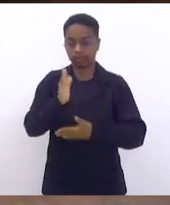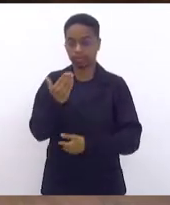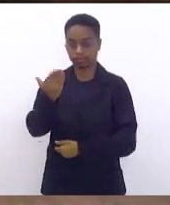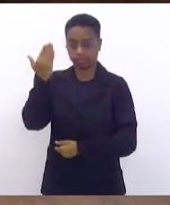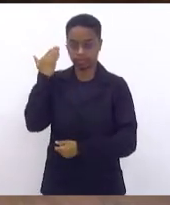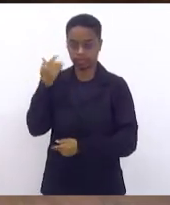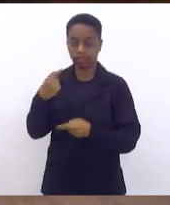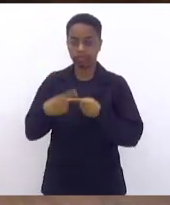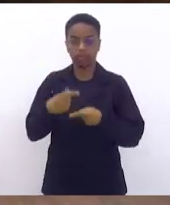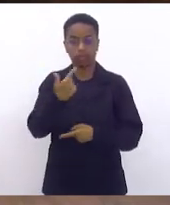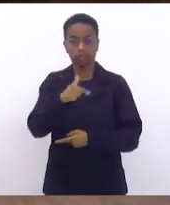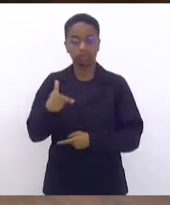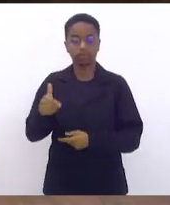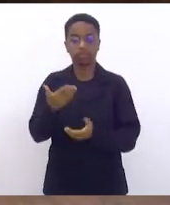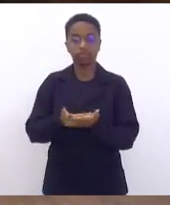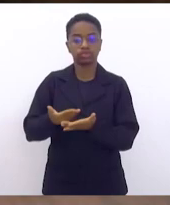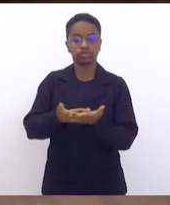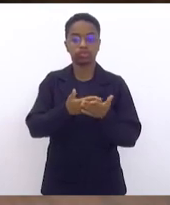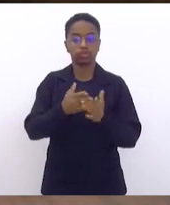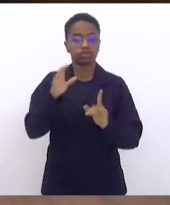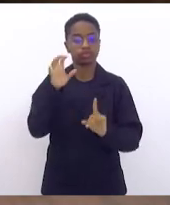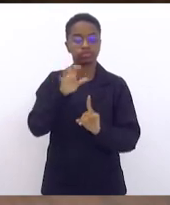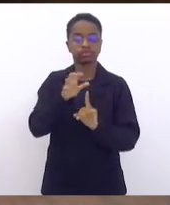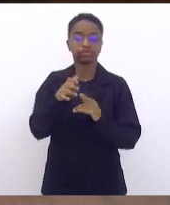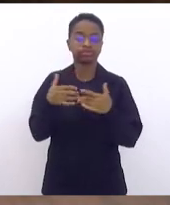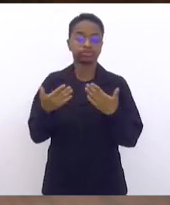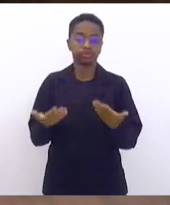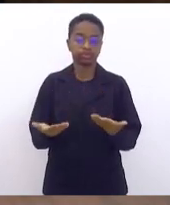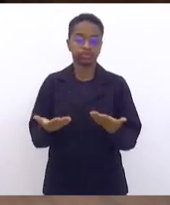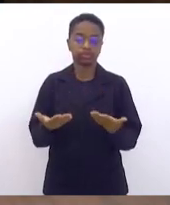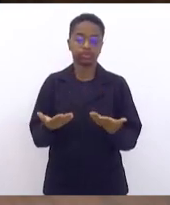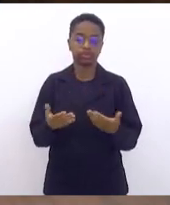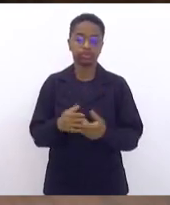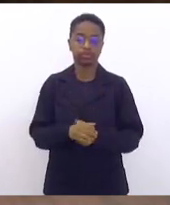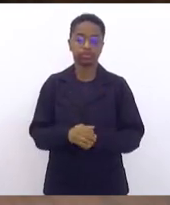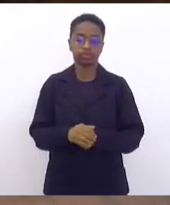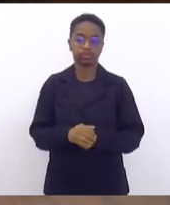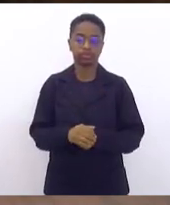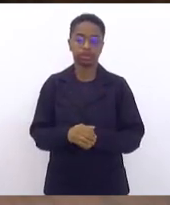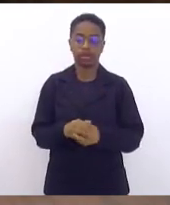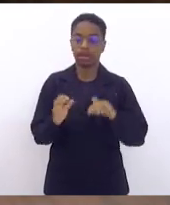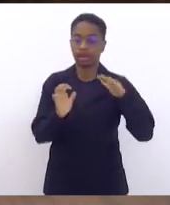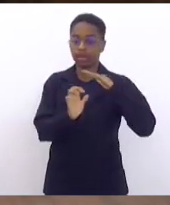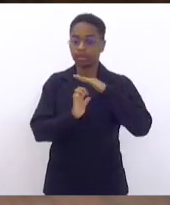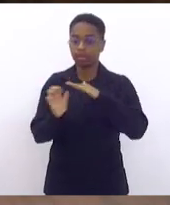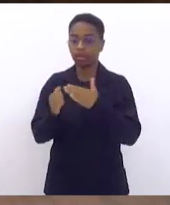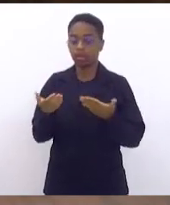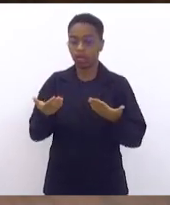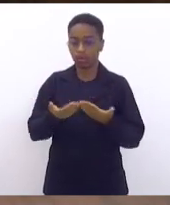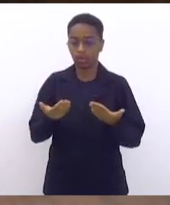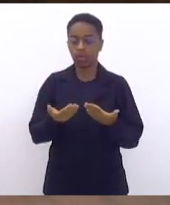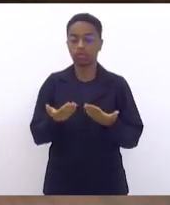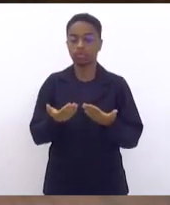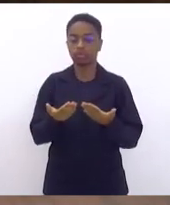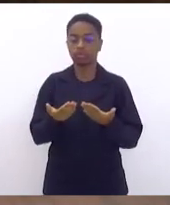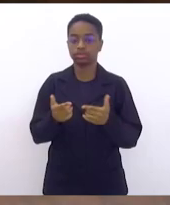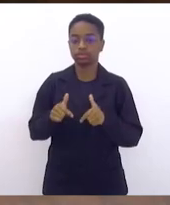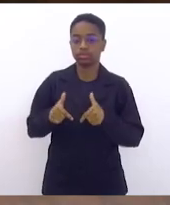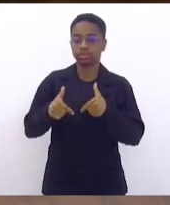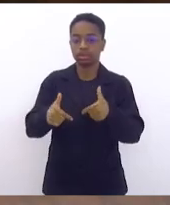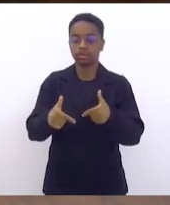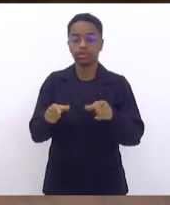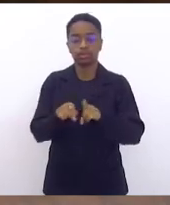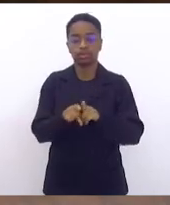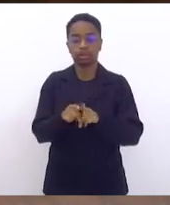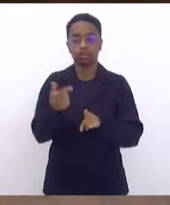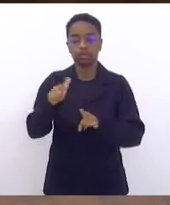que não tinha o estudo de impacto. Portanto, as empresas que estão hoje trabalhando, elas também não têm